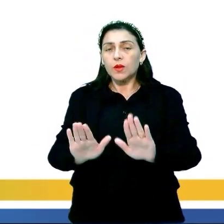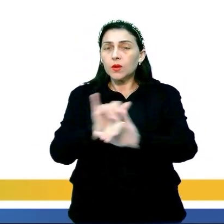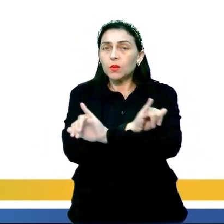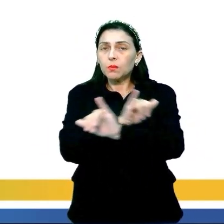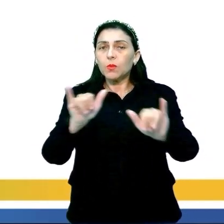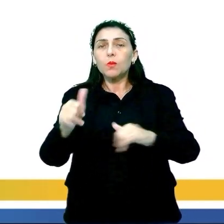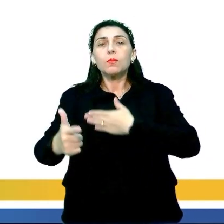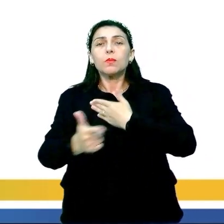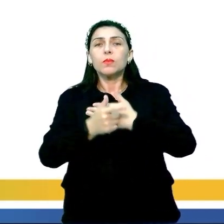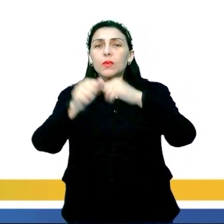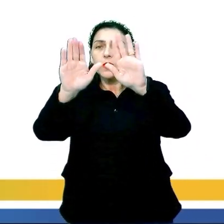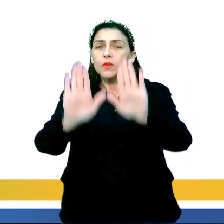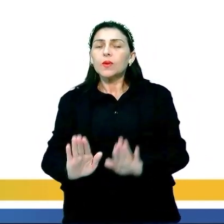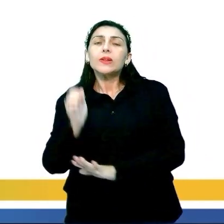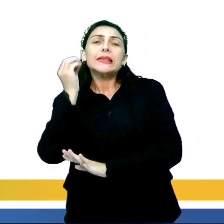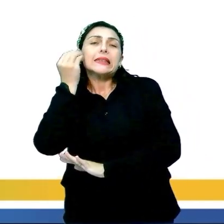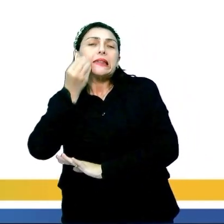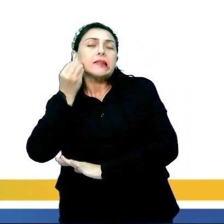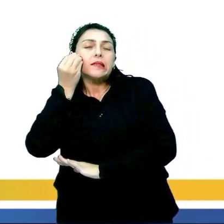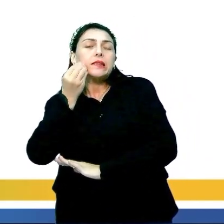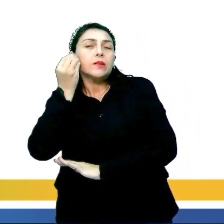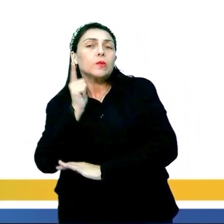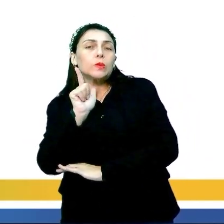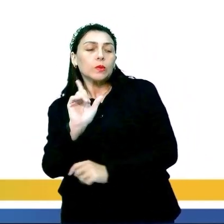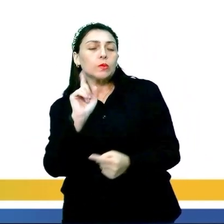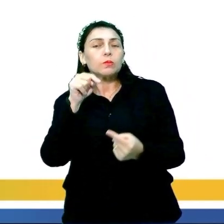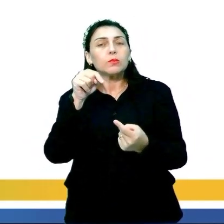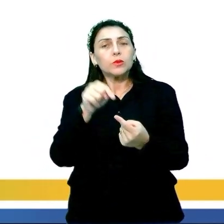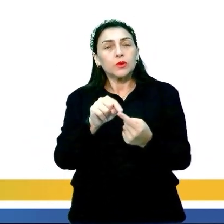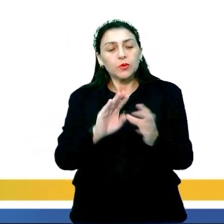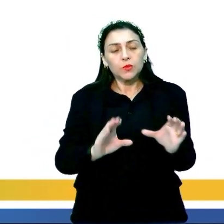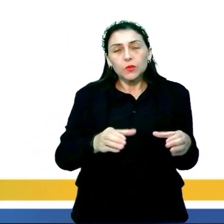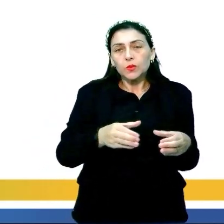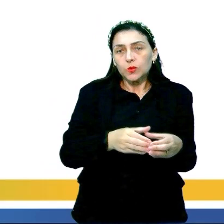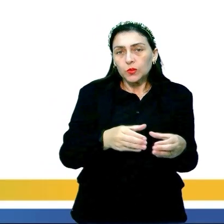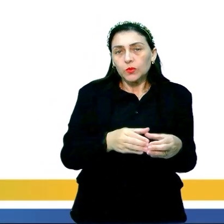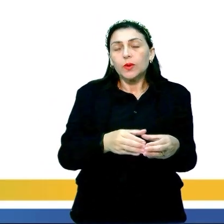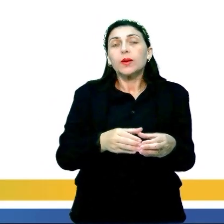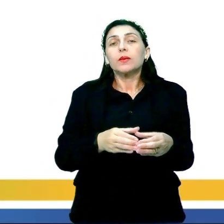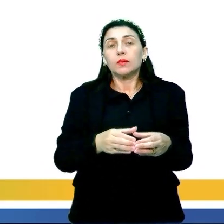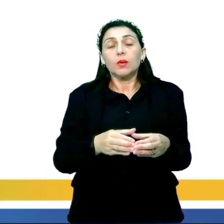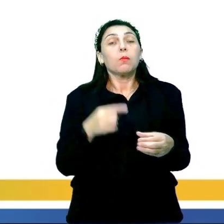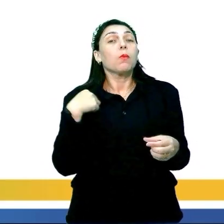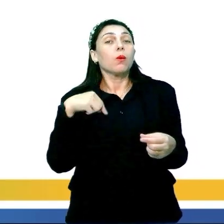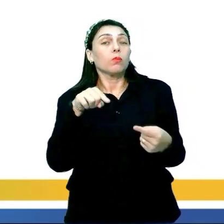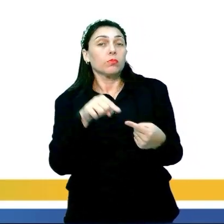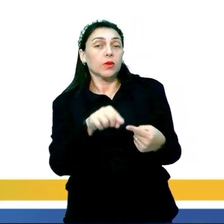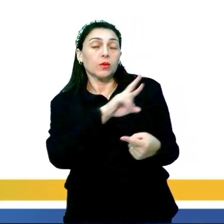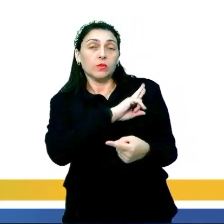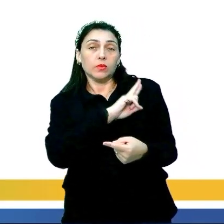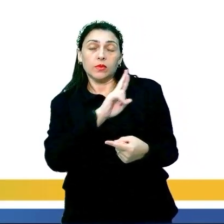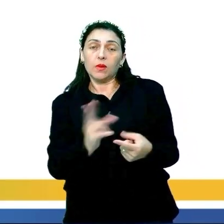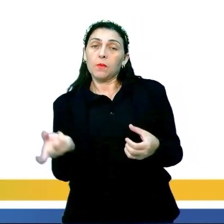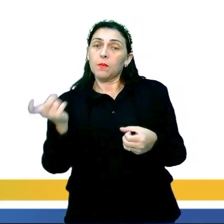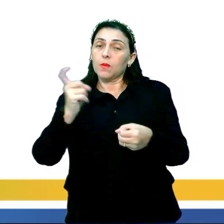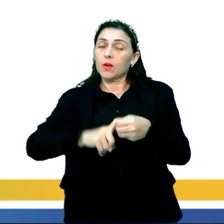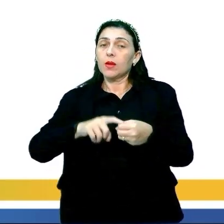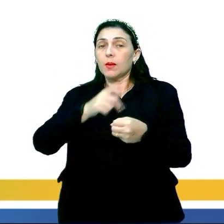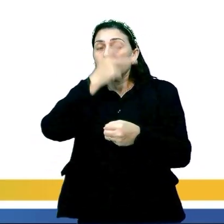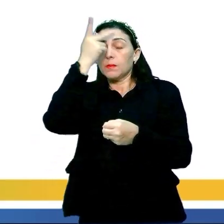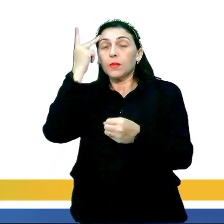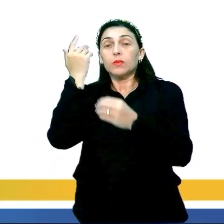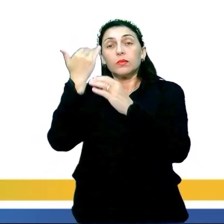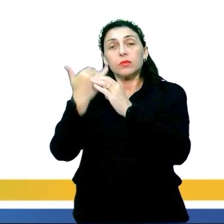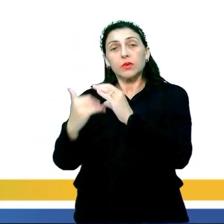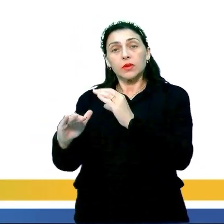publico um cartaz, eu estou tentando alcançar um determinado público. Então, a minha função ela é totalmente voltada para o meu receptor,